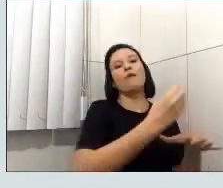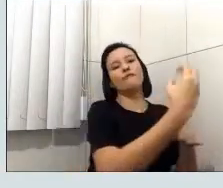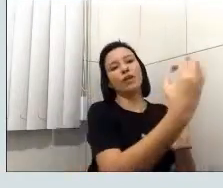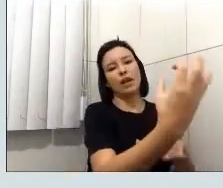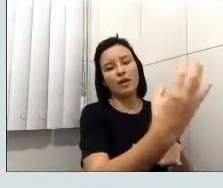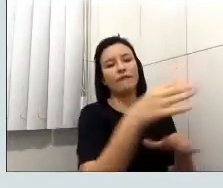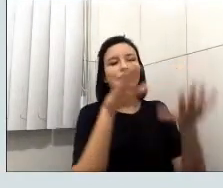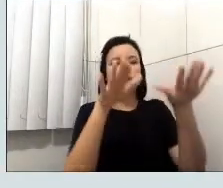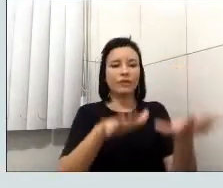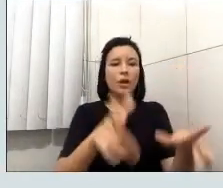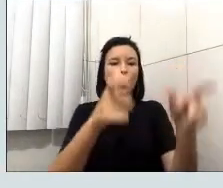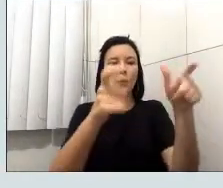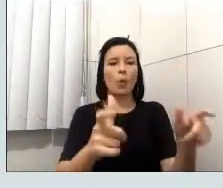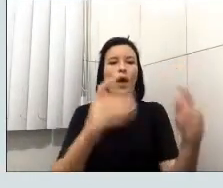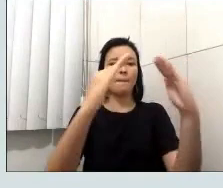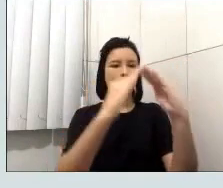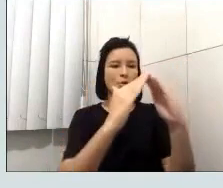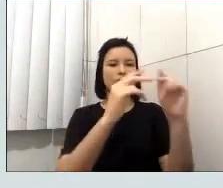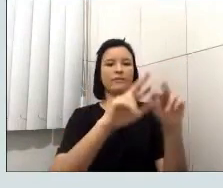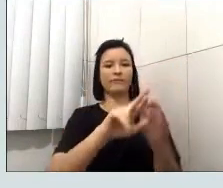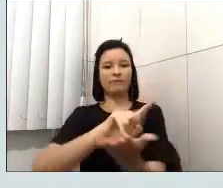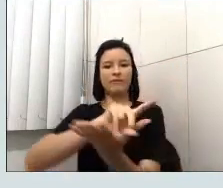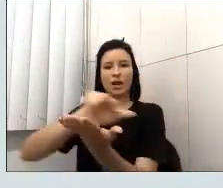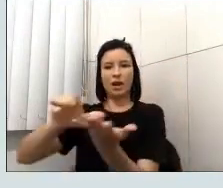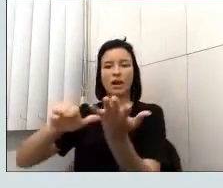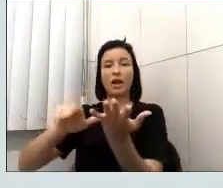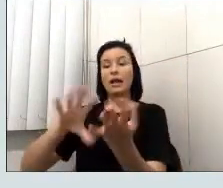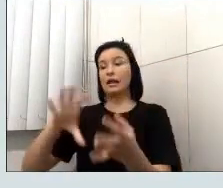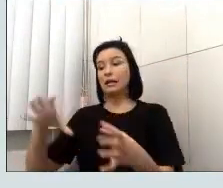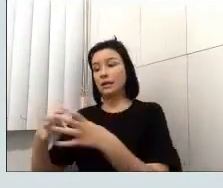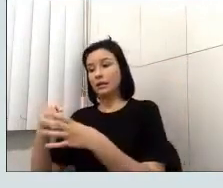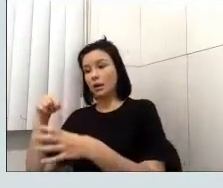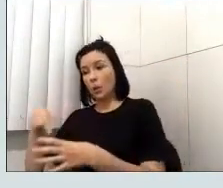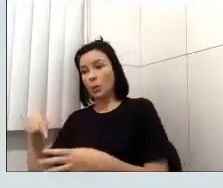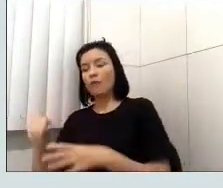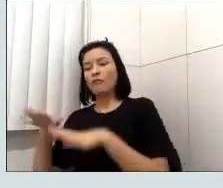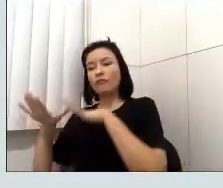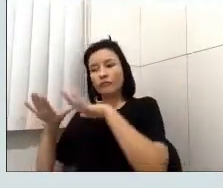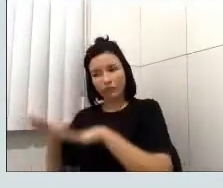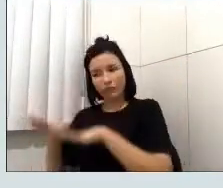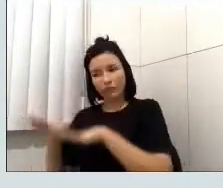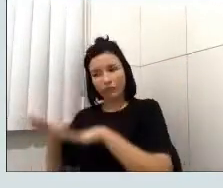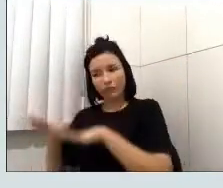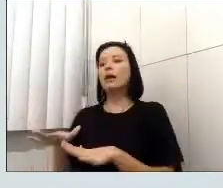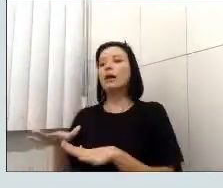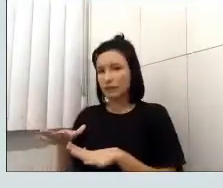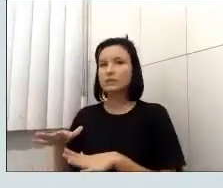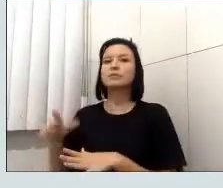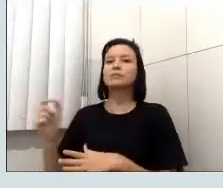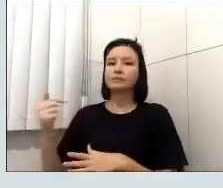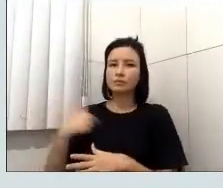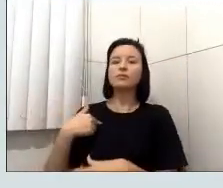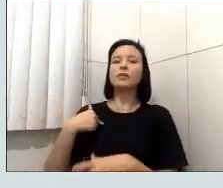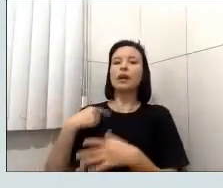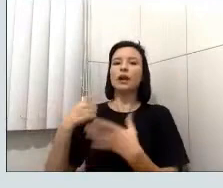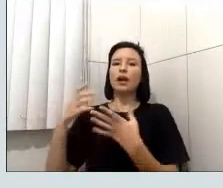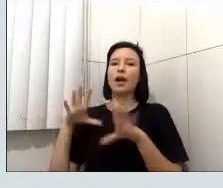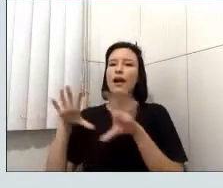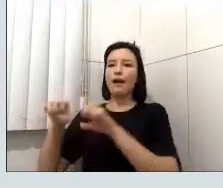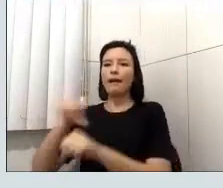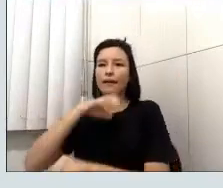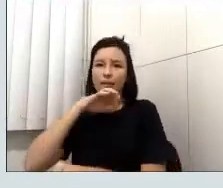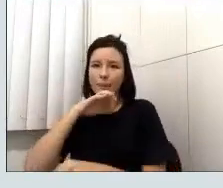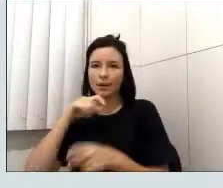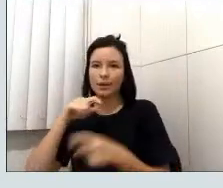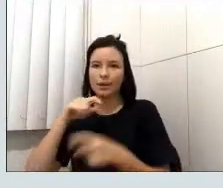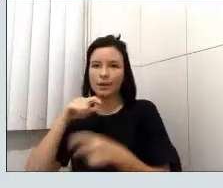características litorâneas. Esse grupo, eles tinham, além de serem caçadores e coletores, eles tinham o